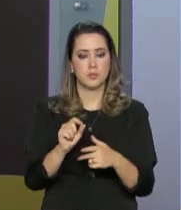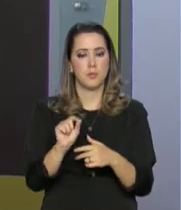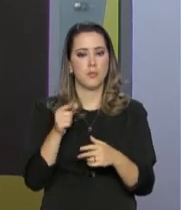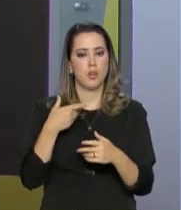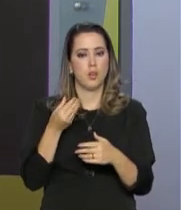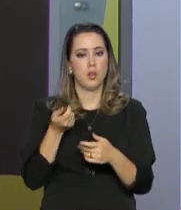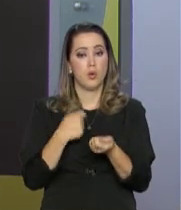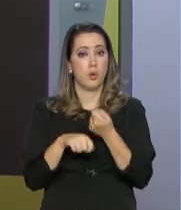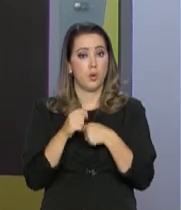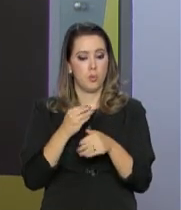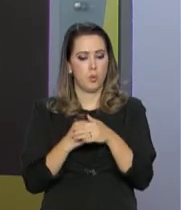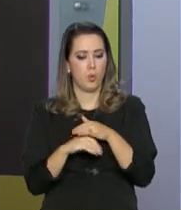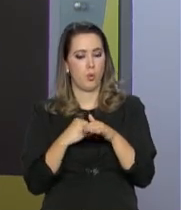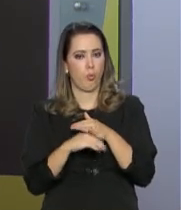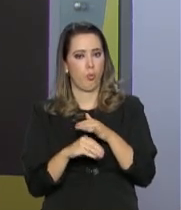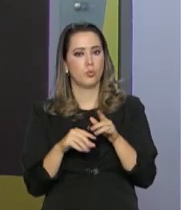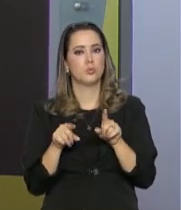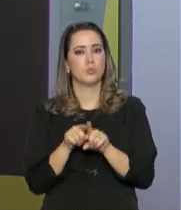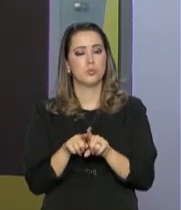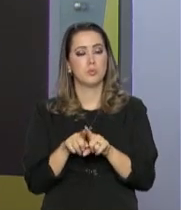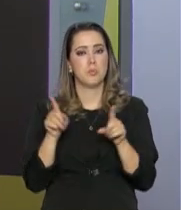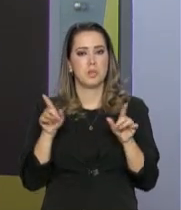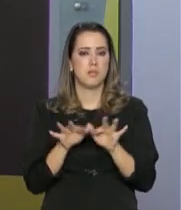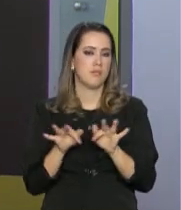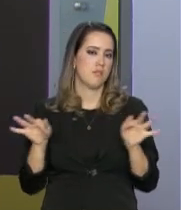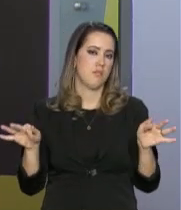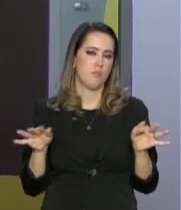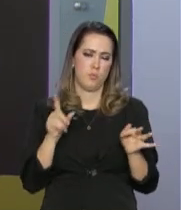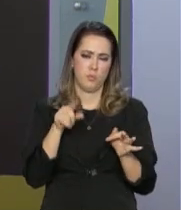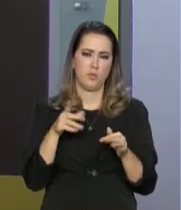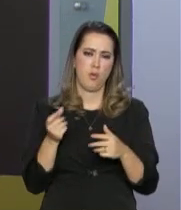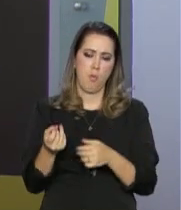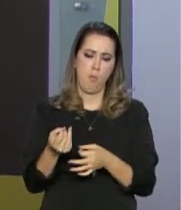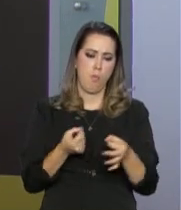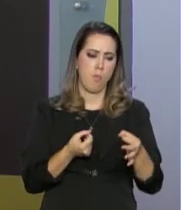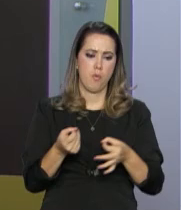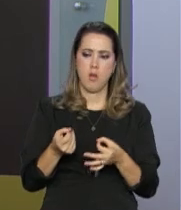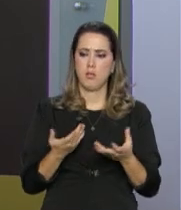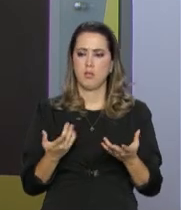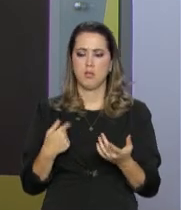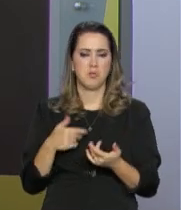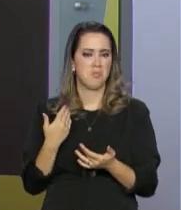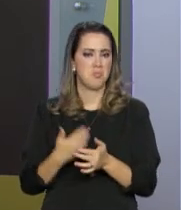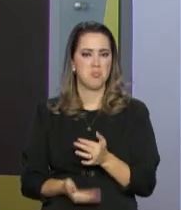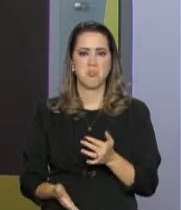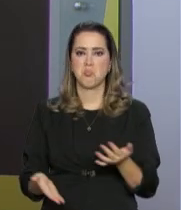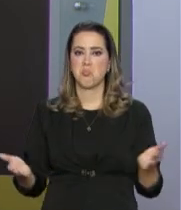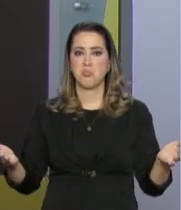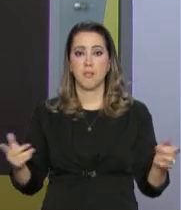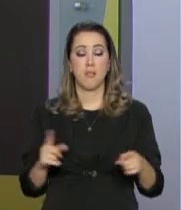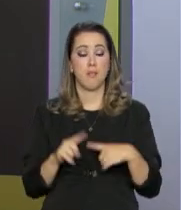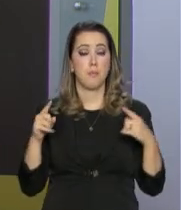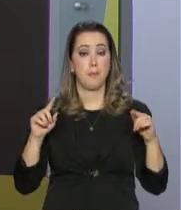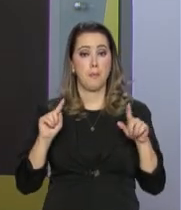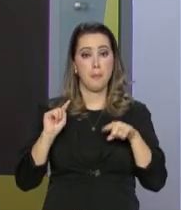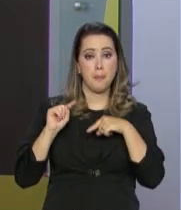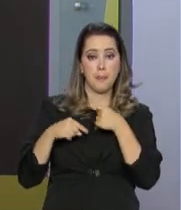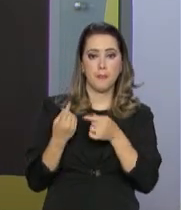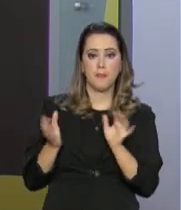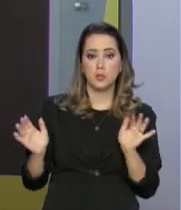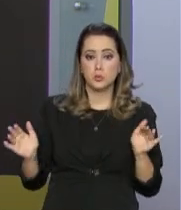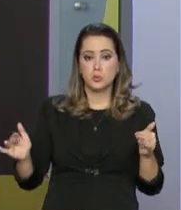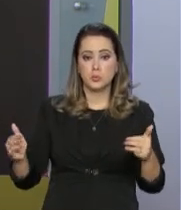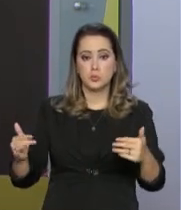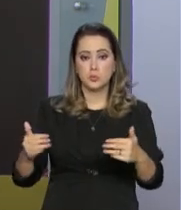poupar dinheiro de uma forma diferente mais simples vamos dizer assim as moedas que você me aproveitar no final das contas e elas vão virando um